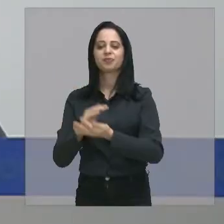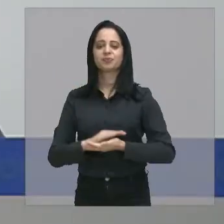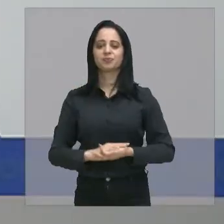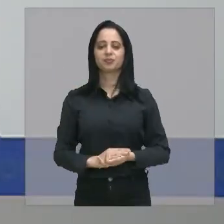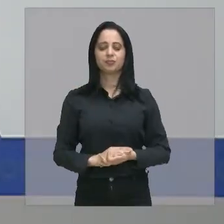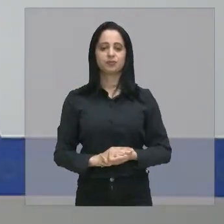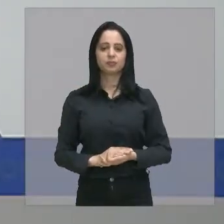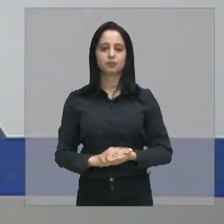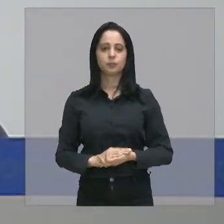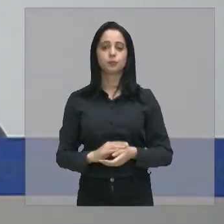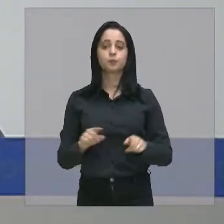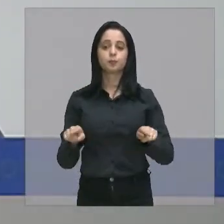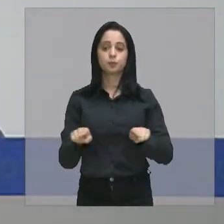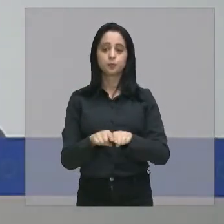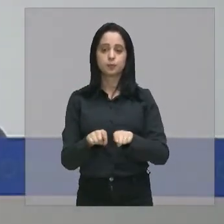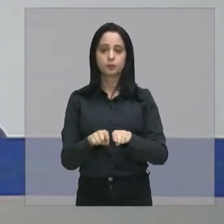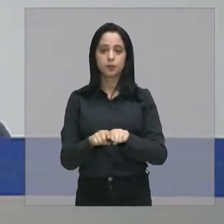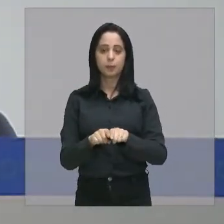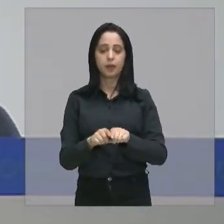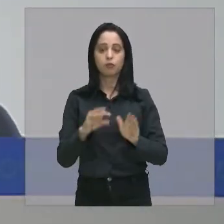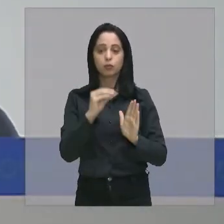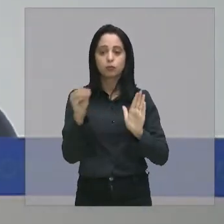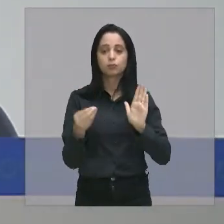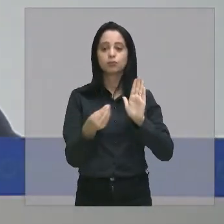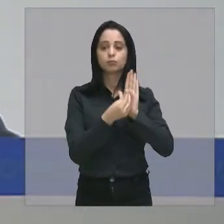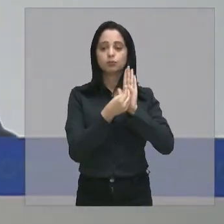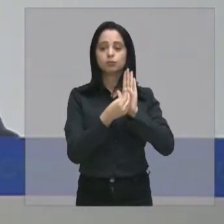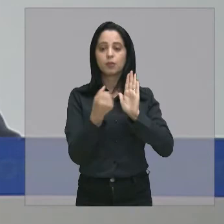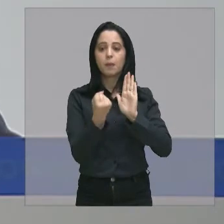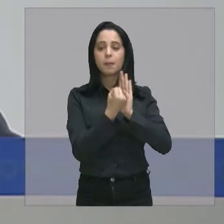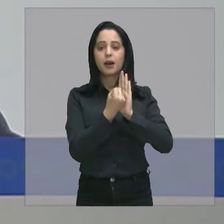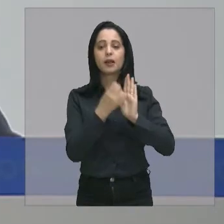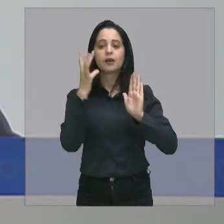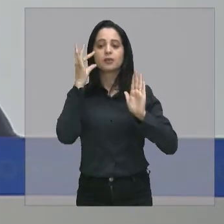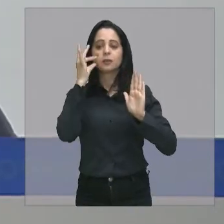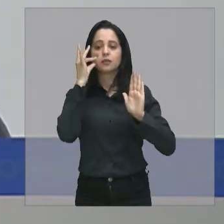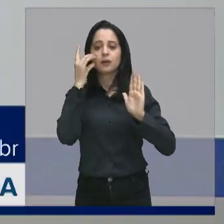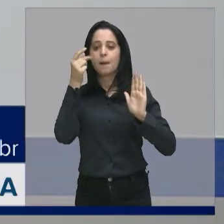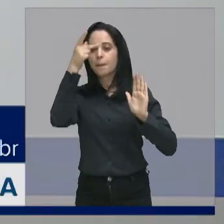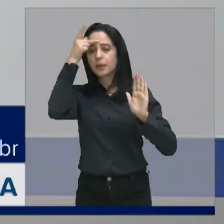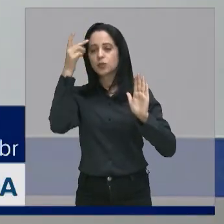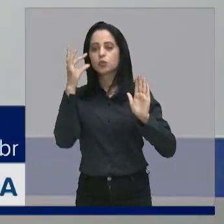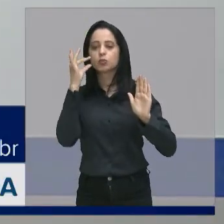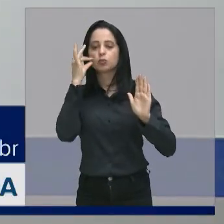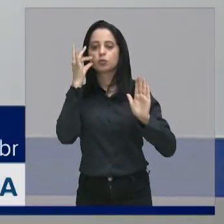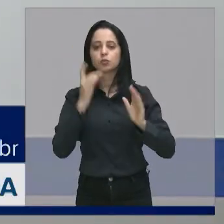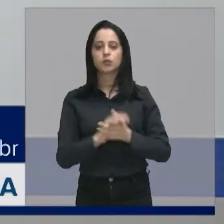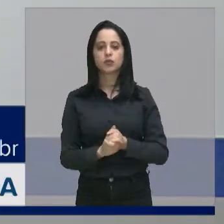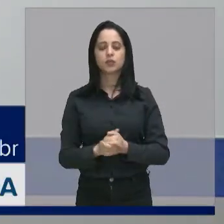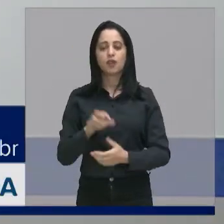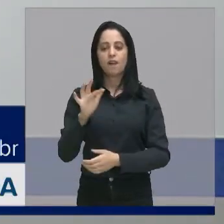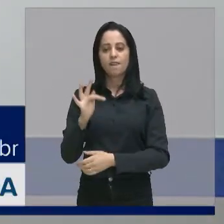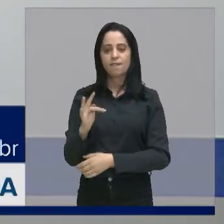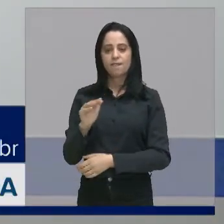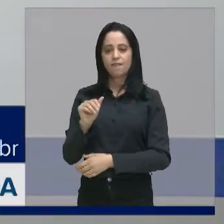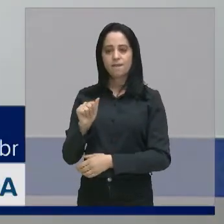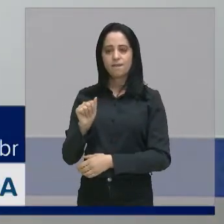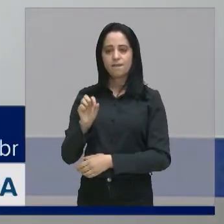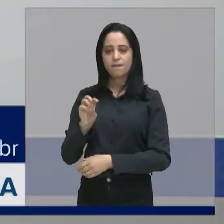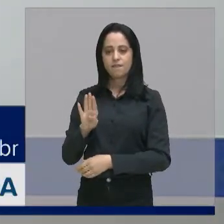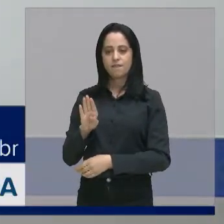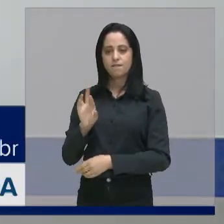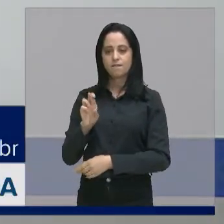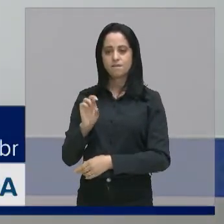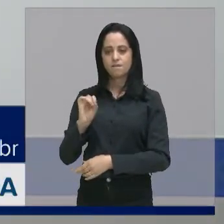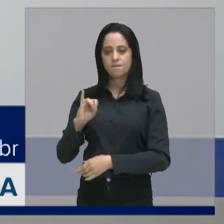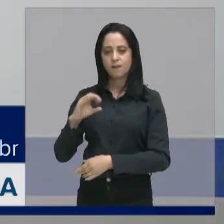Deixa eu também registrar a presença aqui, então, aqui no nosso plenário, do Fabrício Correia. Fabrício Correia,